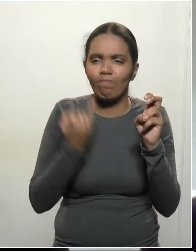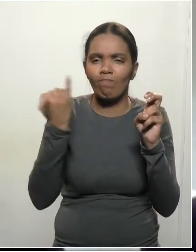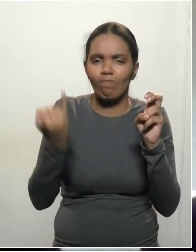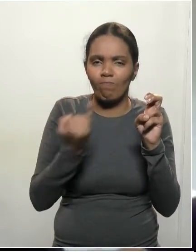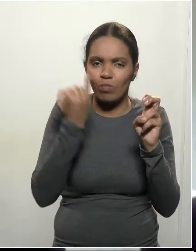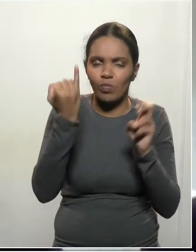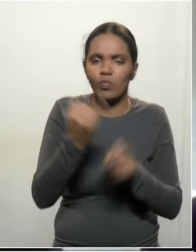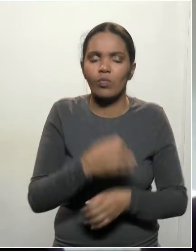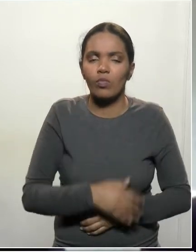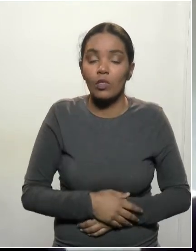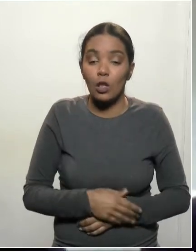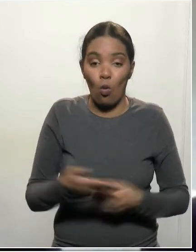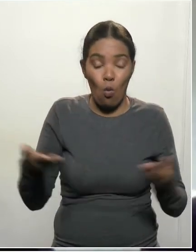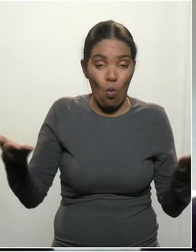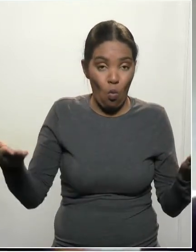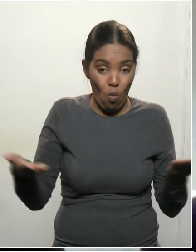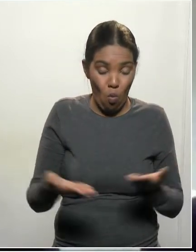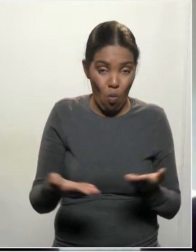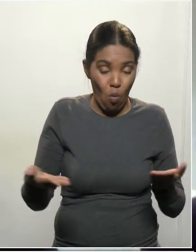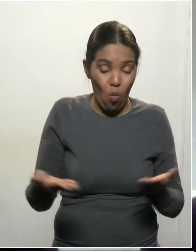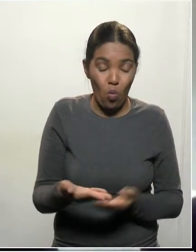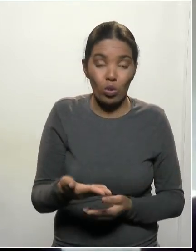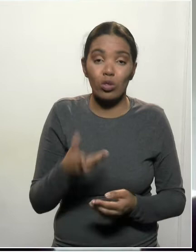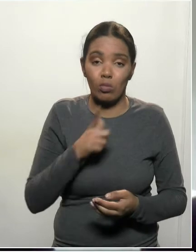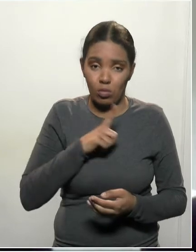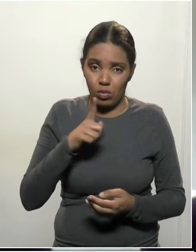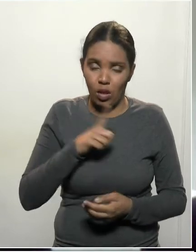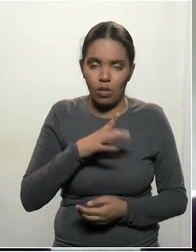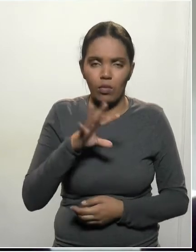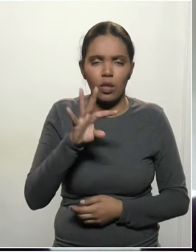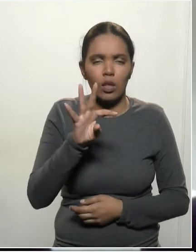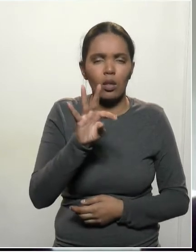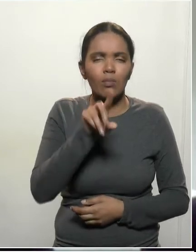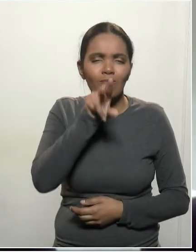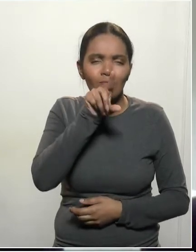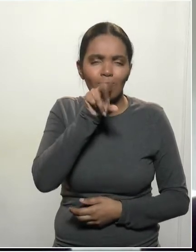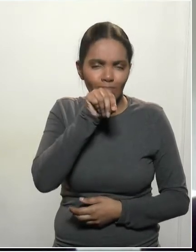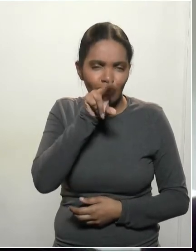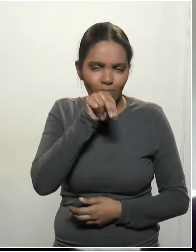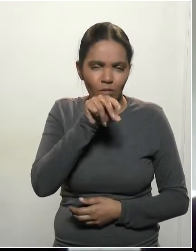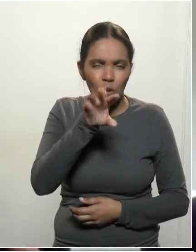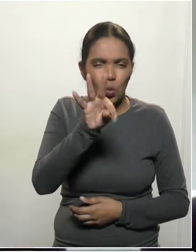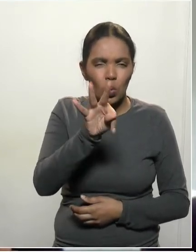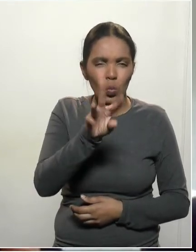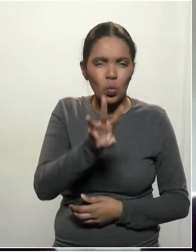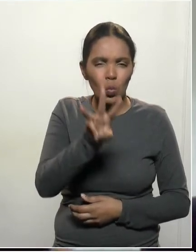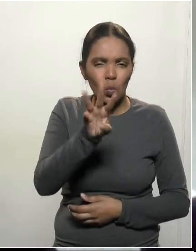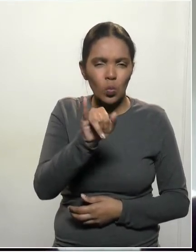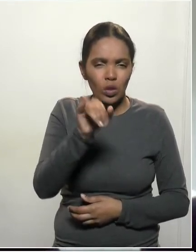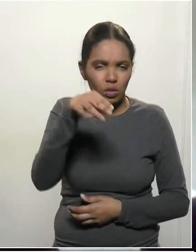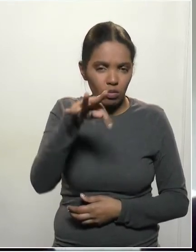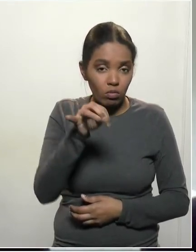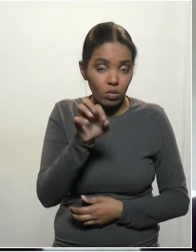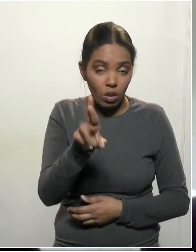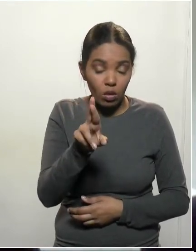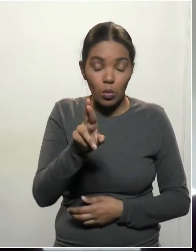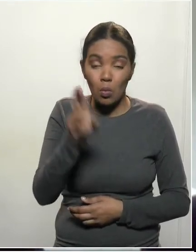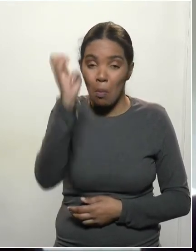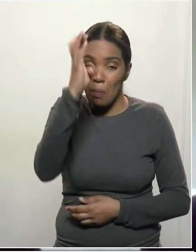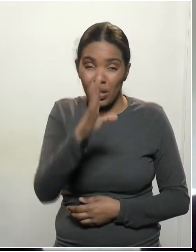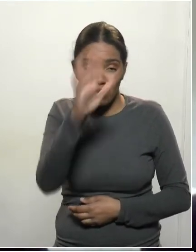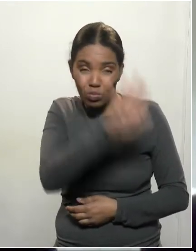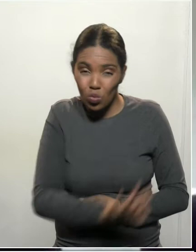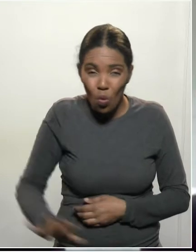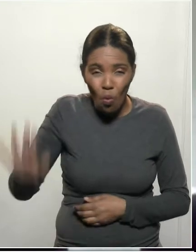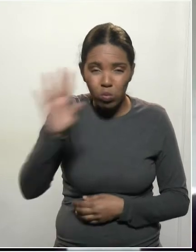hoje, por exemplo, foi um dia de tuitaço, né, às 10 horas da manhã, de todo o Brasil, pedindo